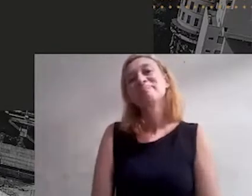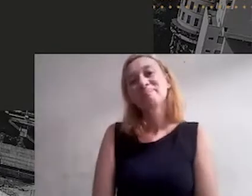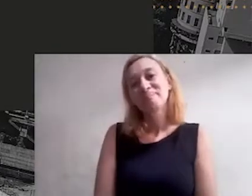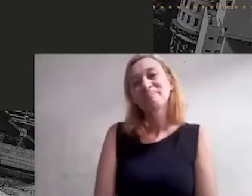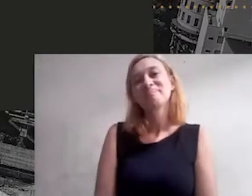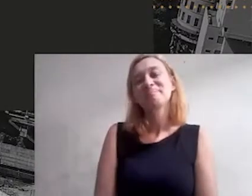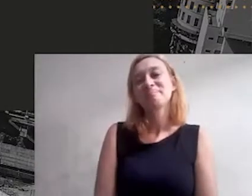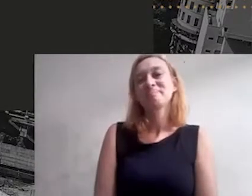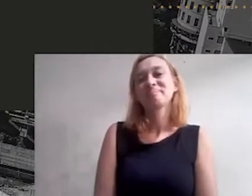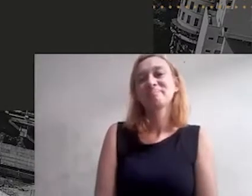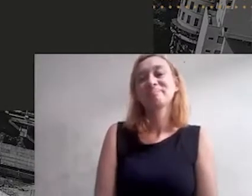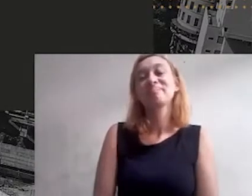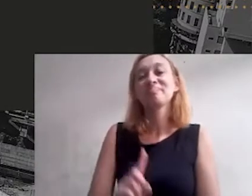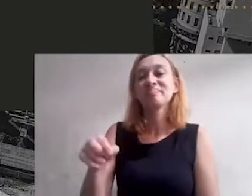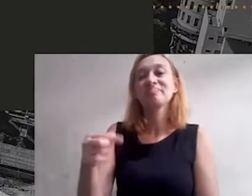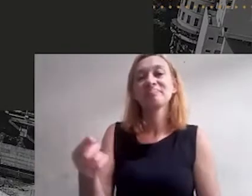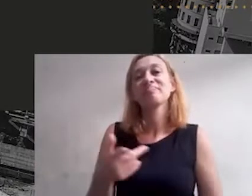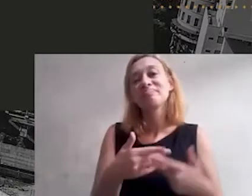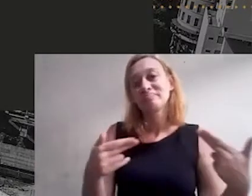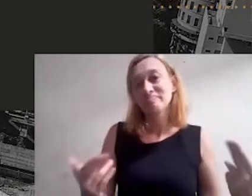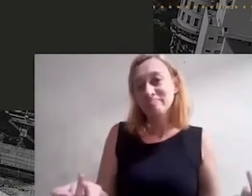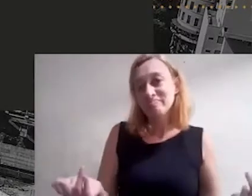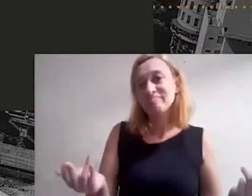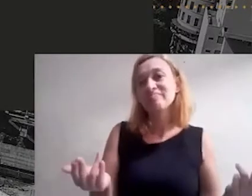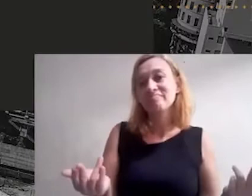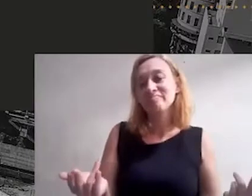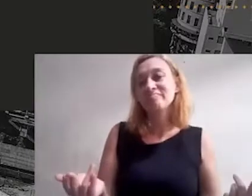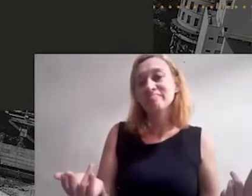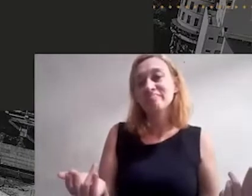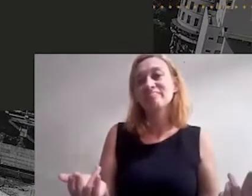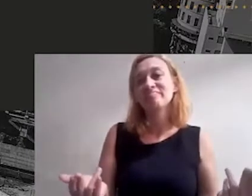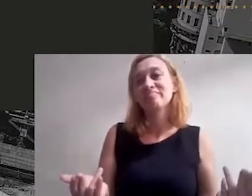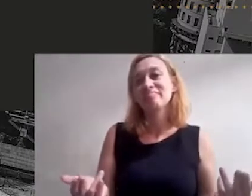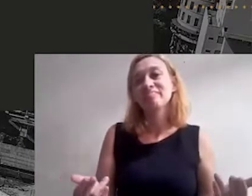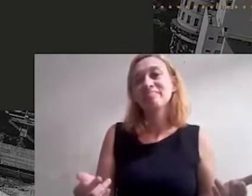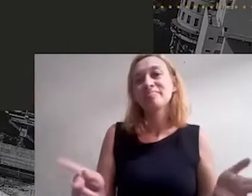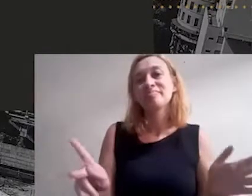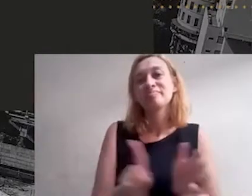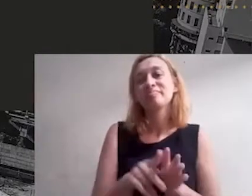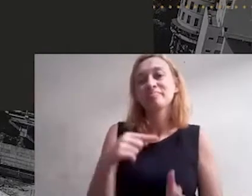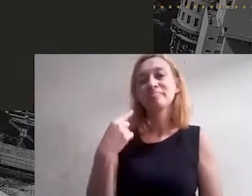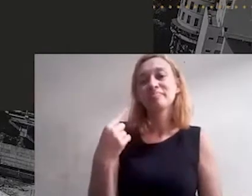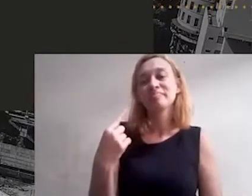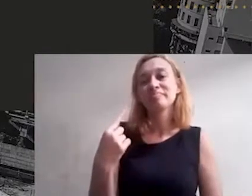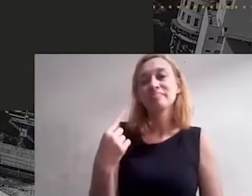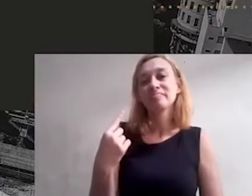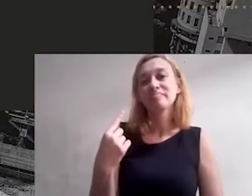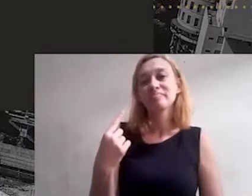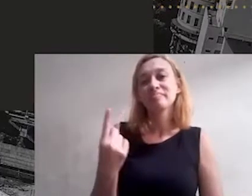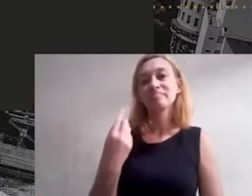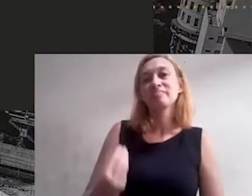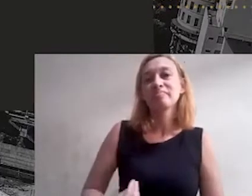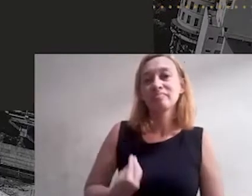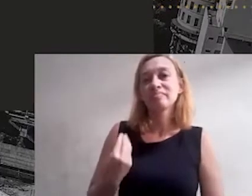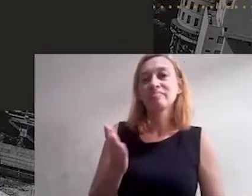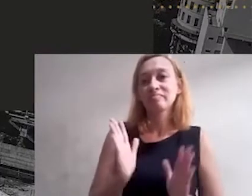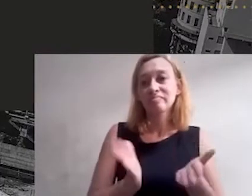e outras coisas, né, que fazem parte do nosso cotidiano atual. Mas